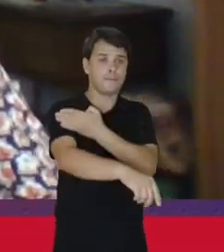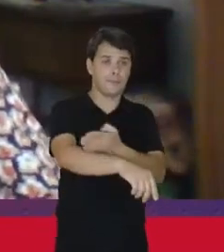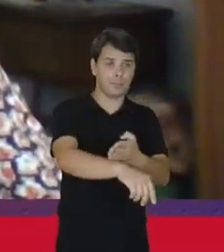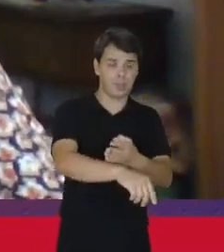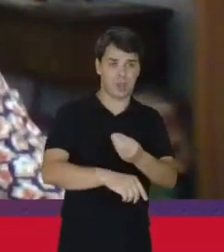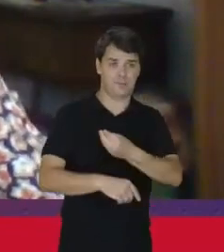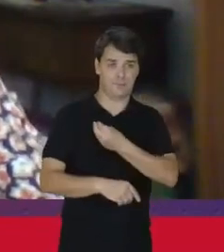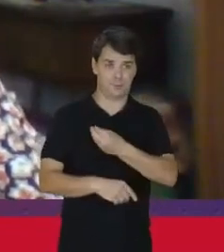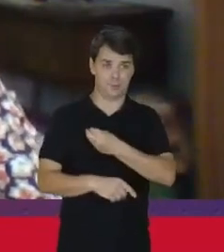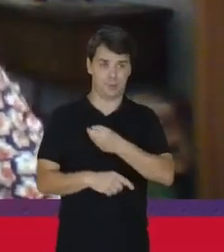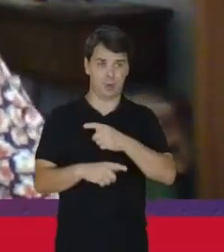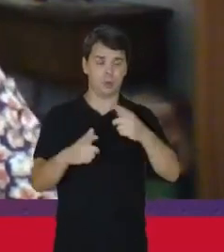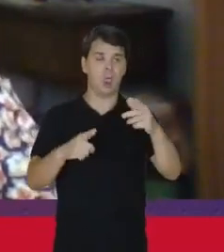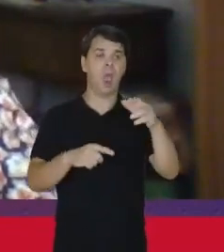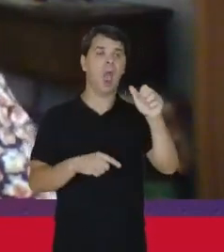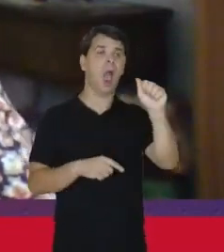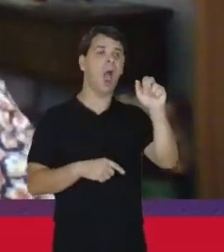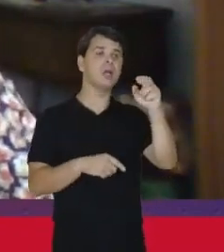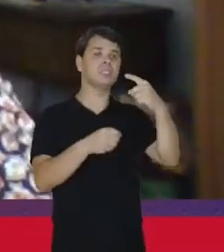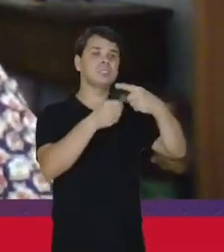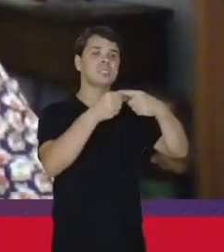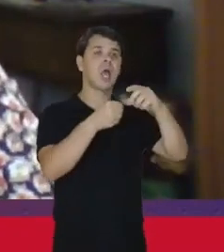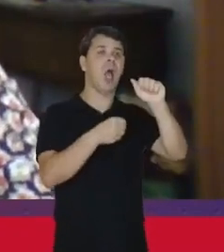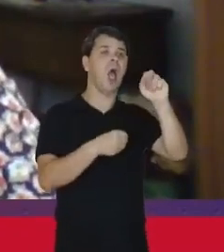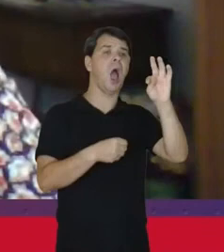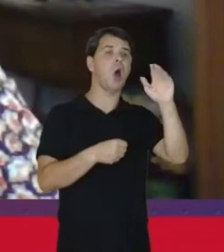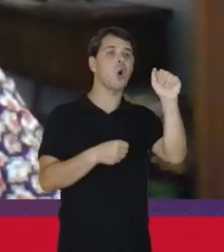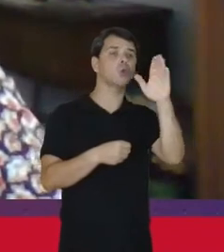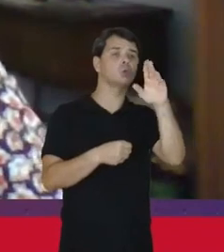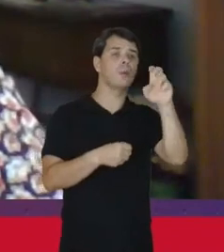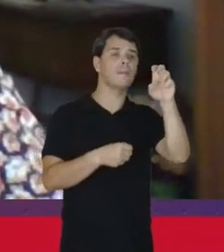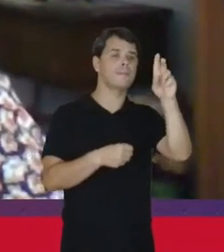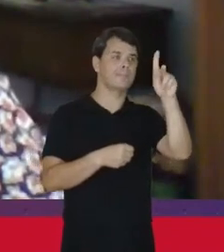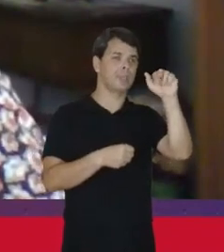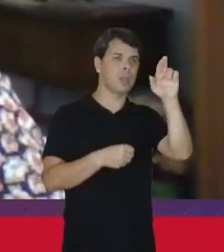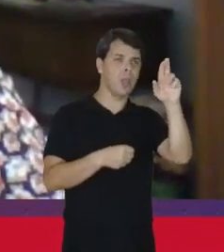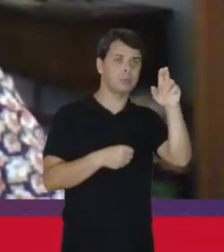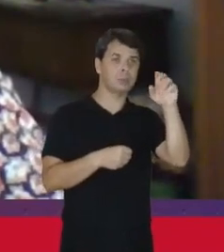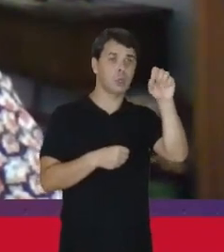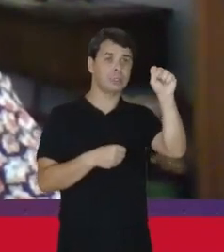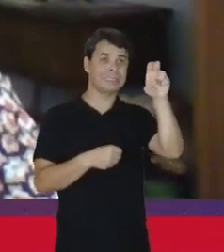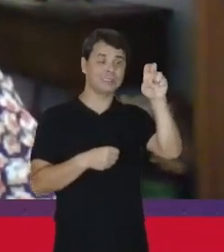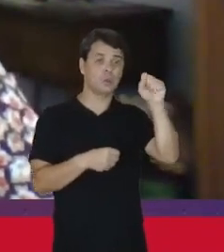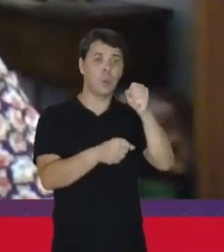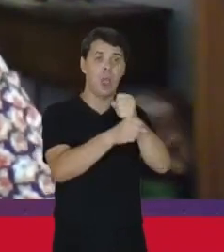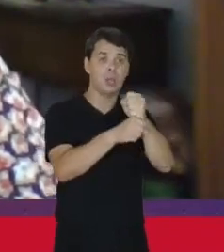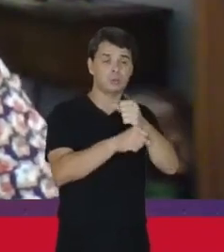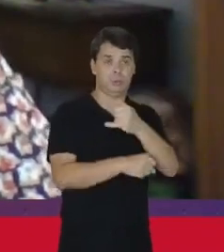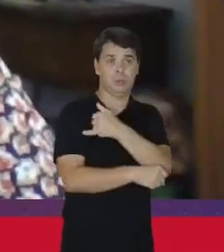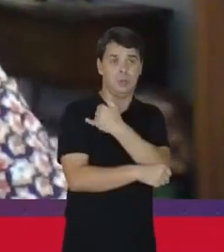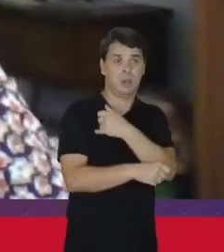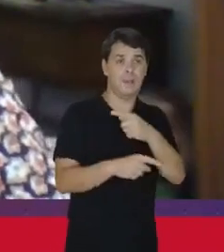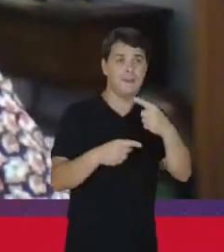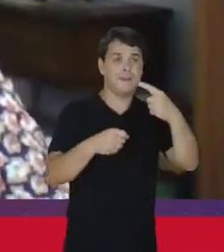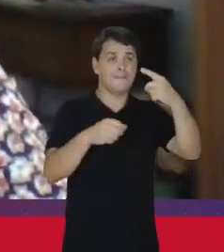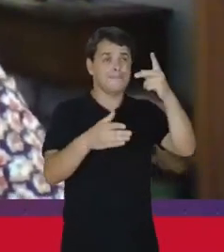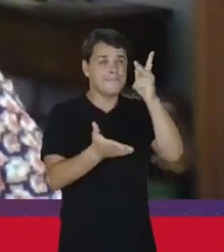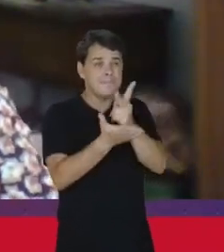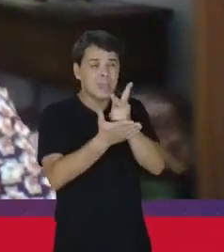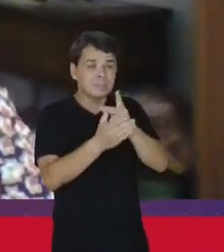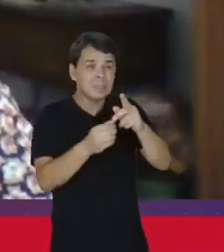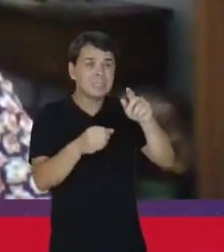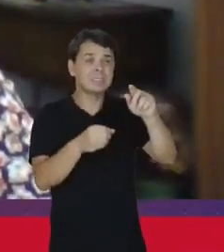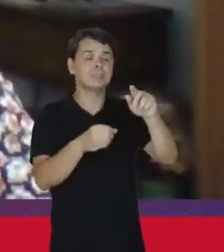vida toda em Alto de Pinheiros é de 85 anos de idade. Então, a expectativa de vida dentro da mesma